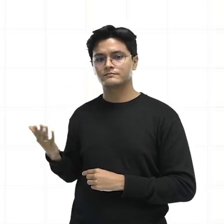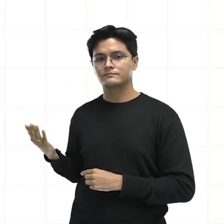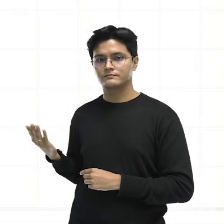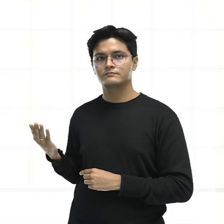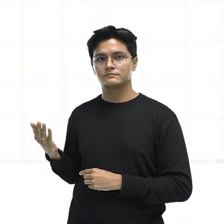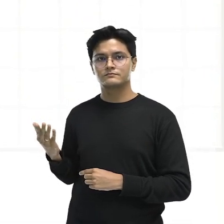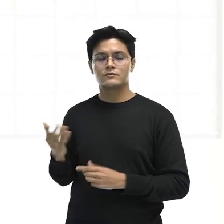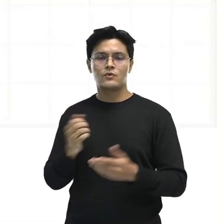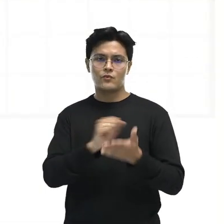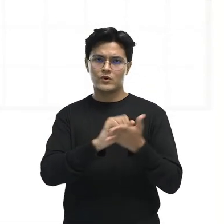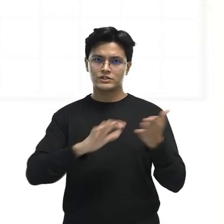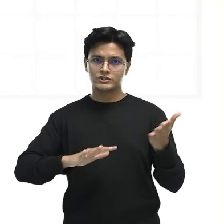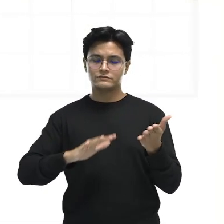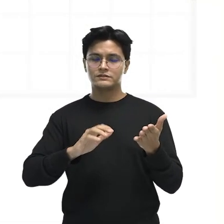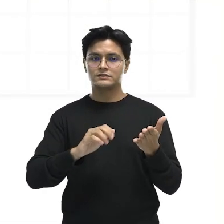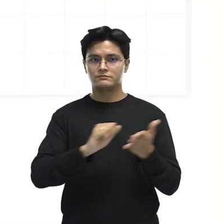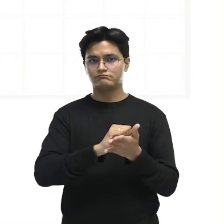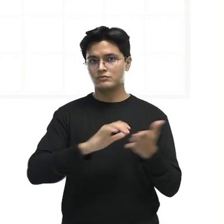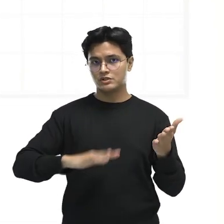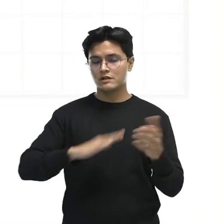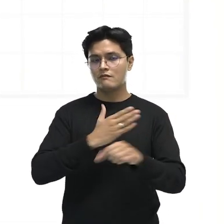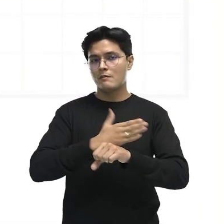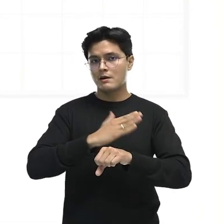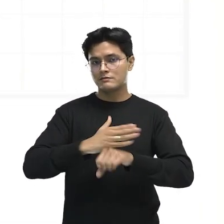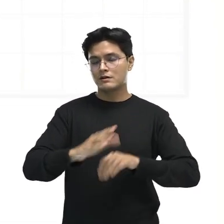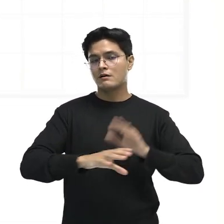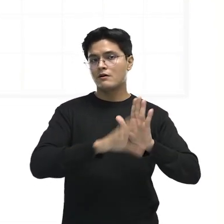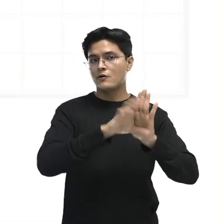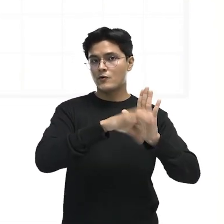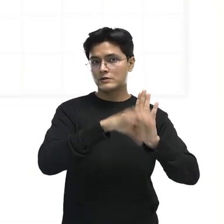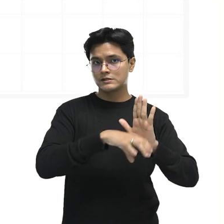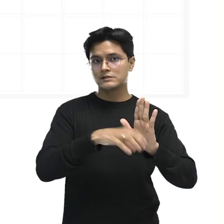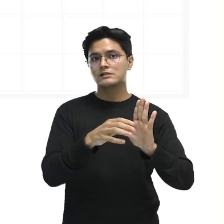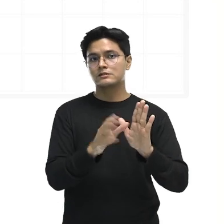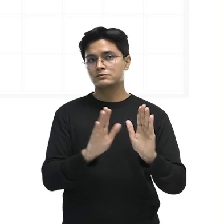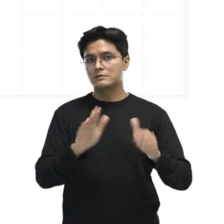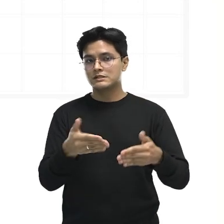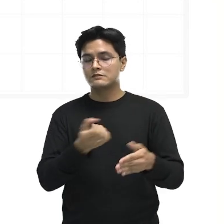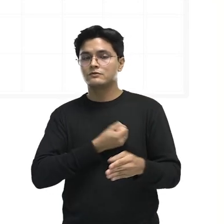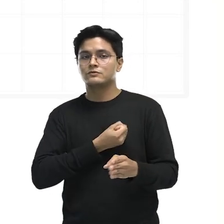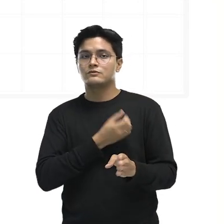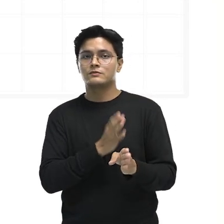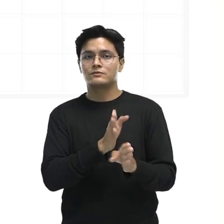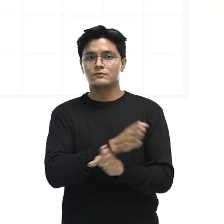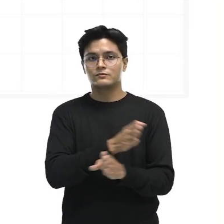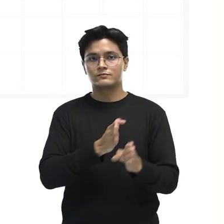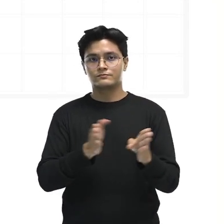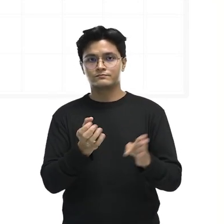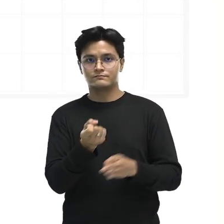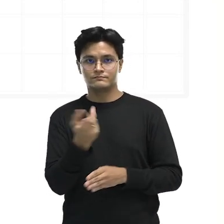uma pequena atividade aqui para a gente exercitar esses conceitos aí de números inteiros, tá?